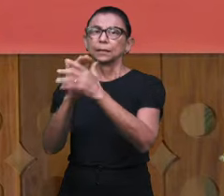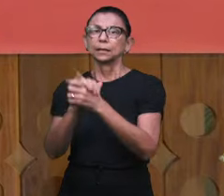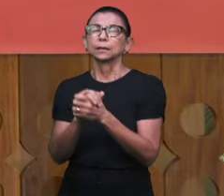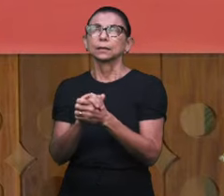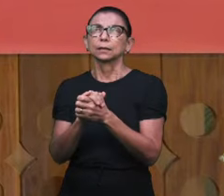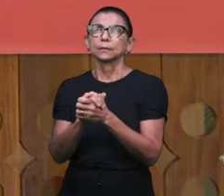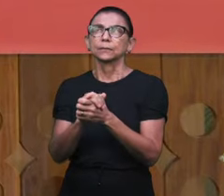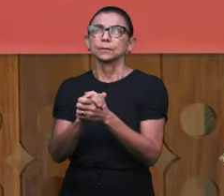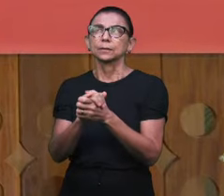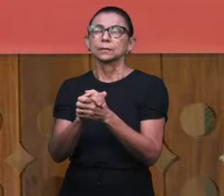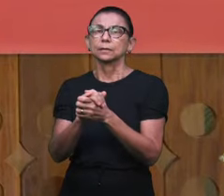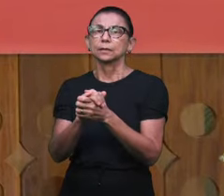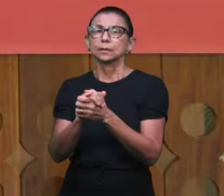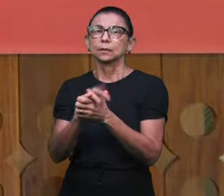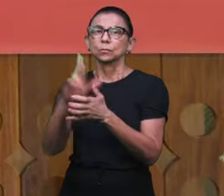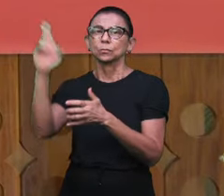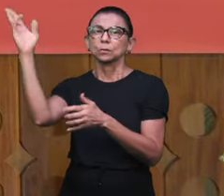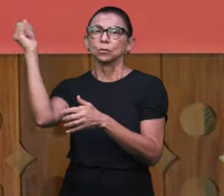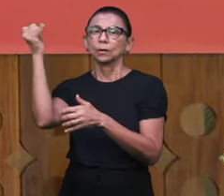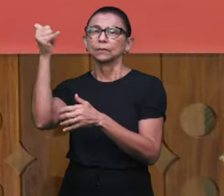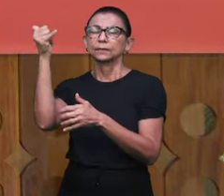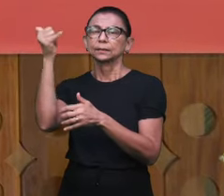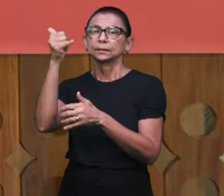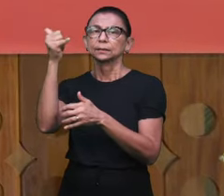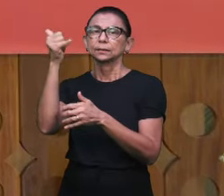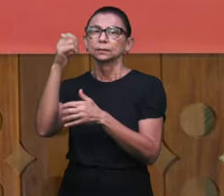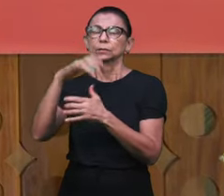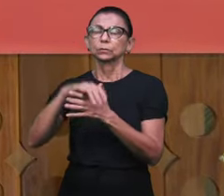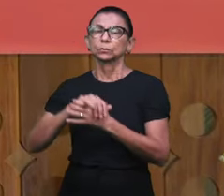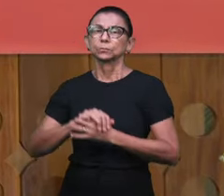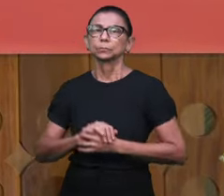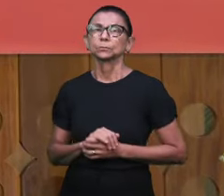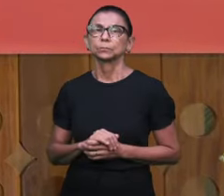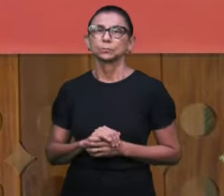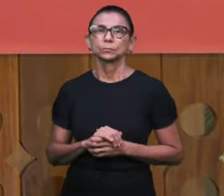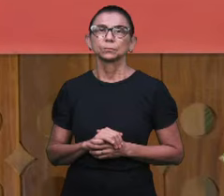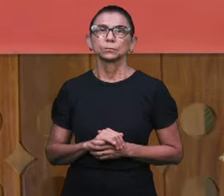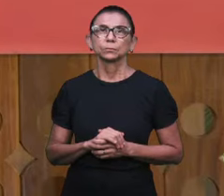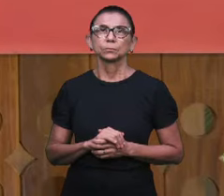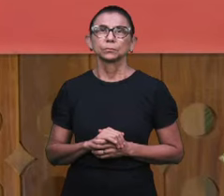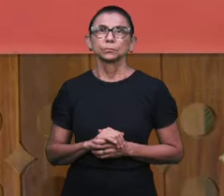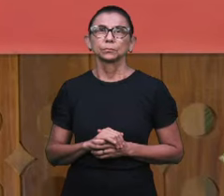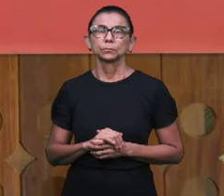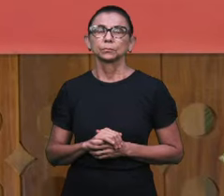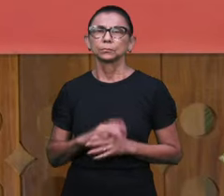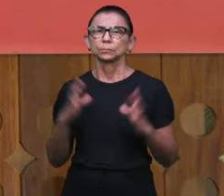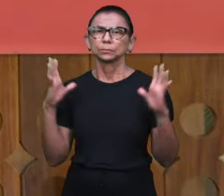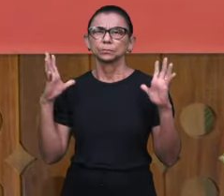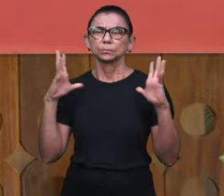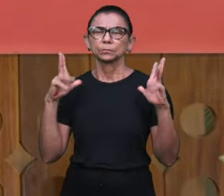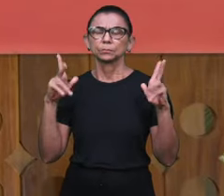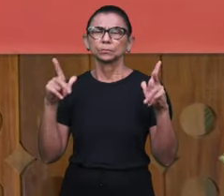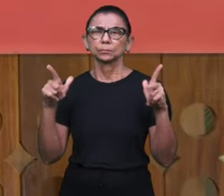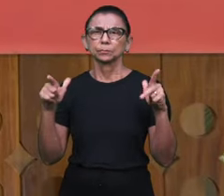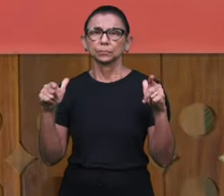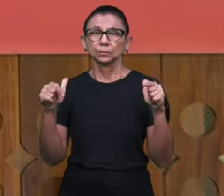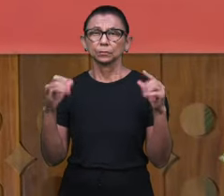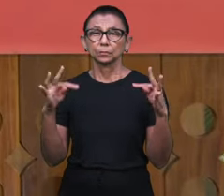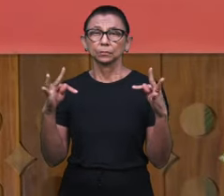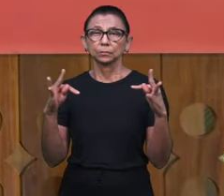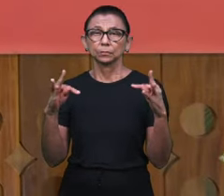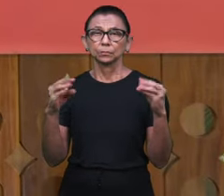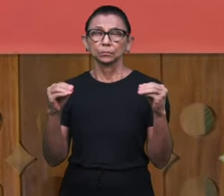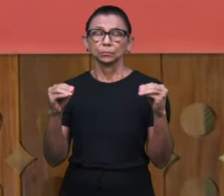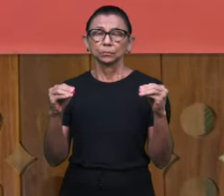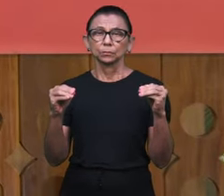vil, né? Fizeram uma limpeza no vil e deixar só aquilo que é do Espírito. Então, essa é uma função